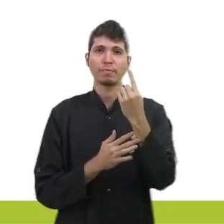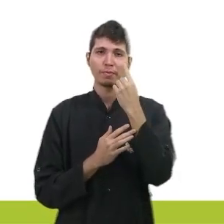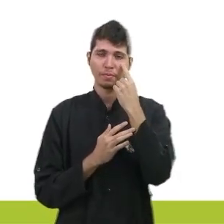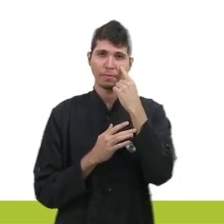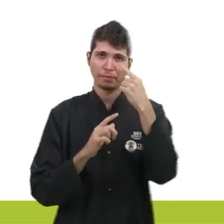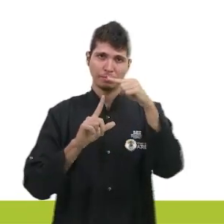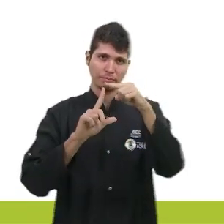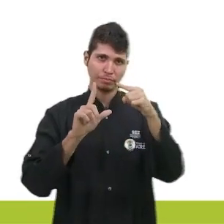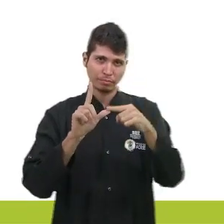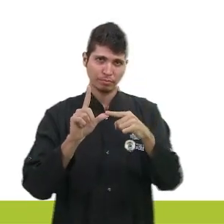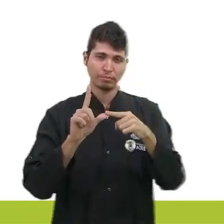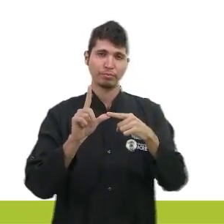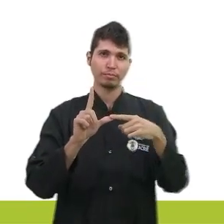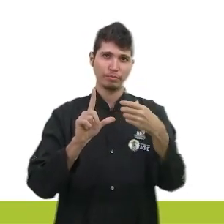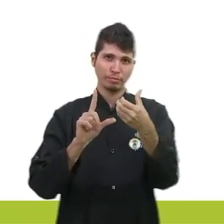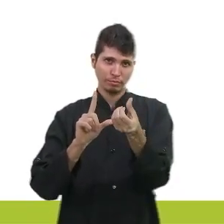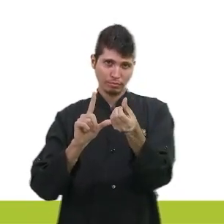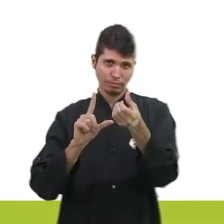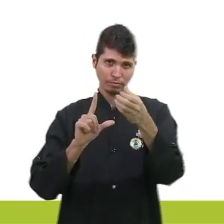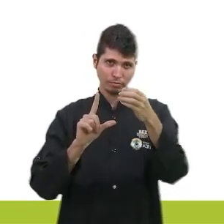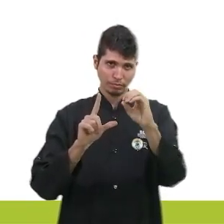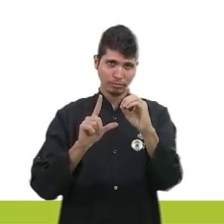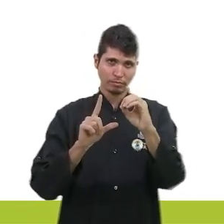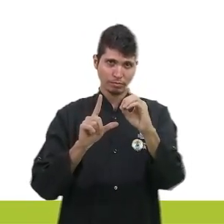ângulo de 60 graus, esse ângulo aqui.